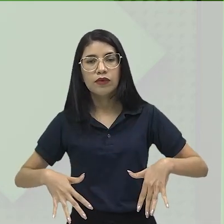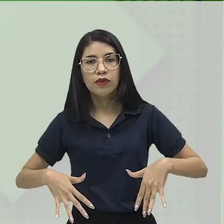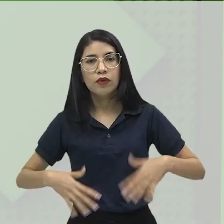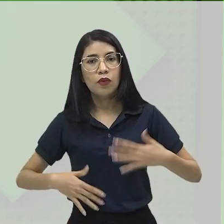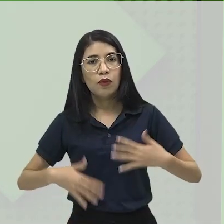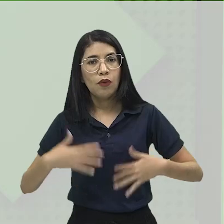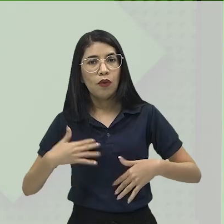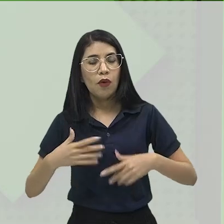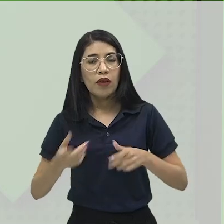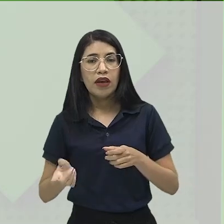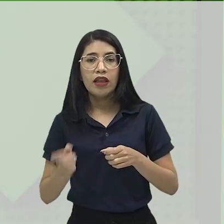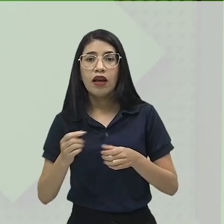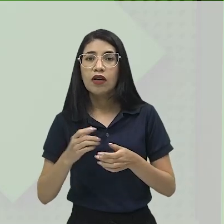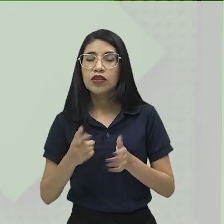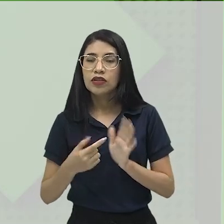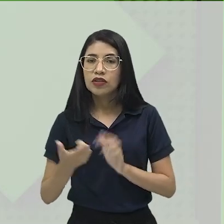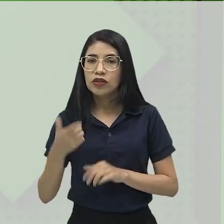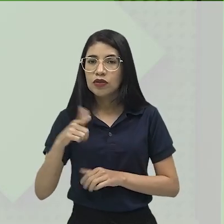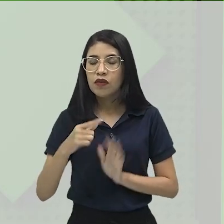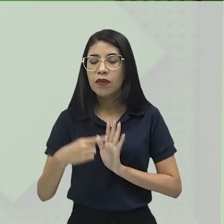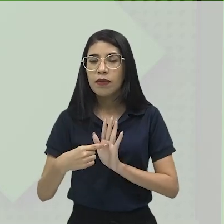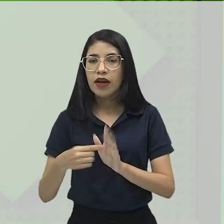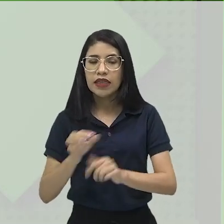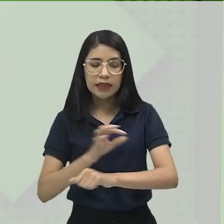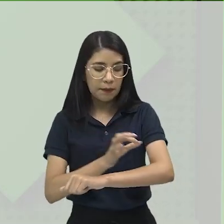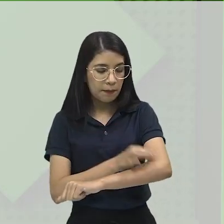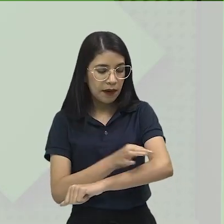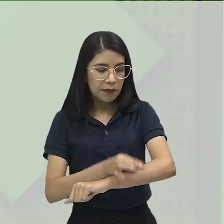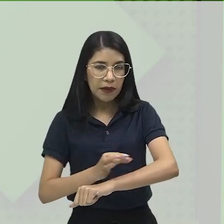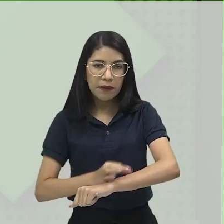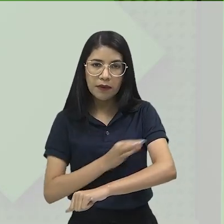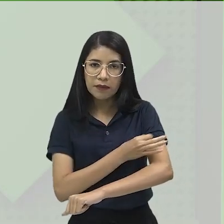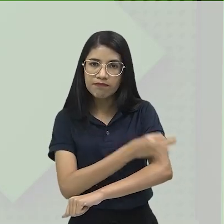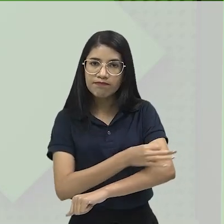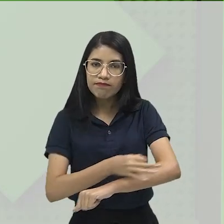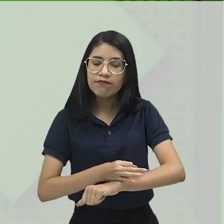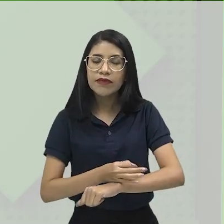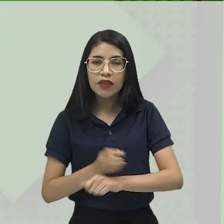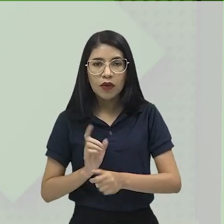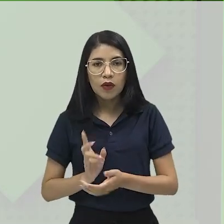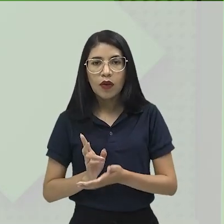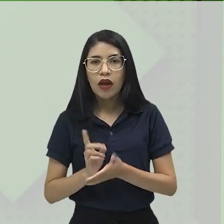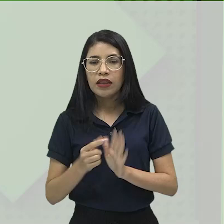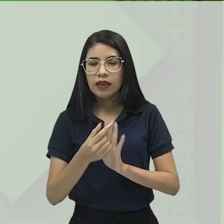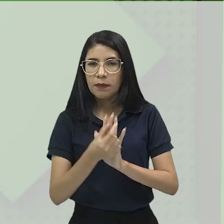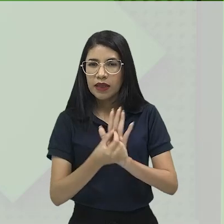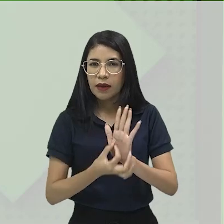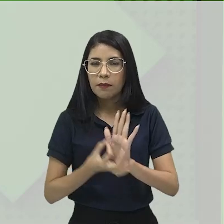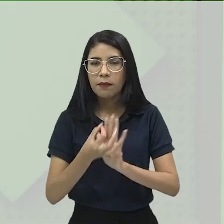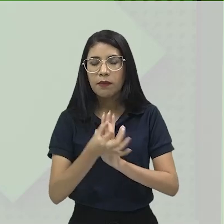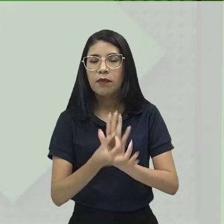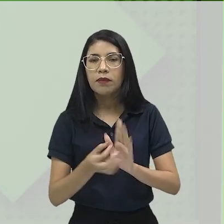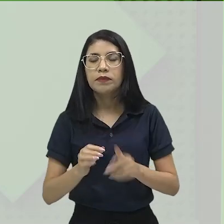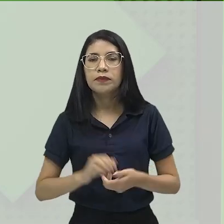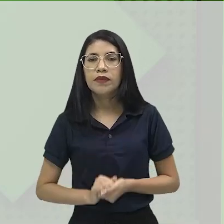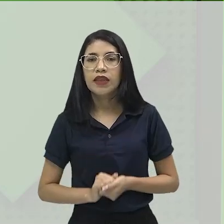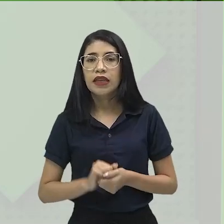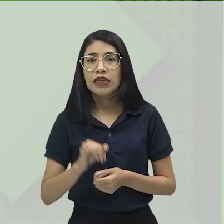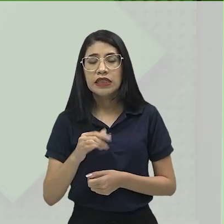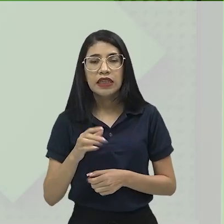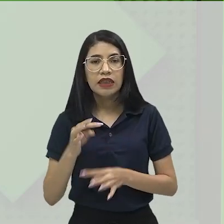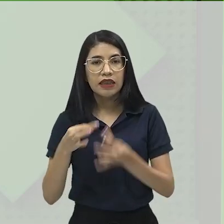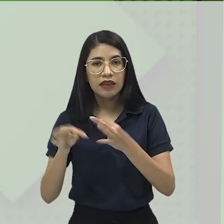vai voltar, né, aparentando manchas na pele. Então, os sintomas, né, a pessoa começa a apresentar manchas na pele. Se ela